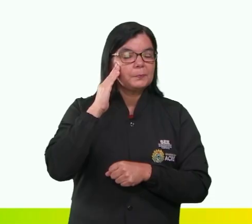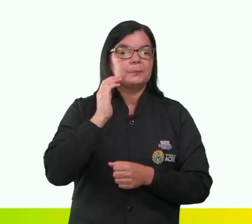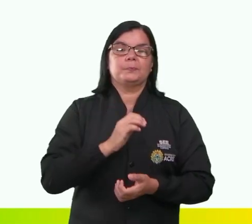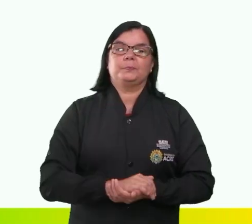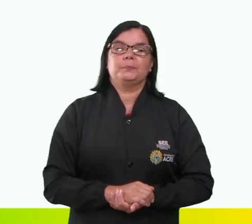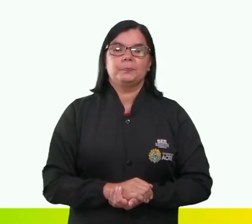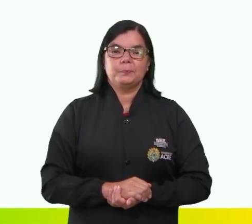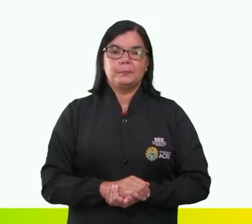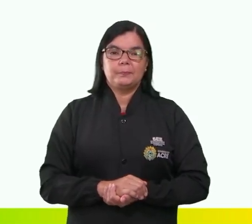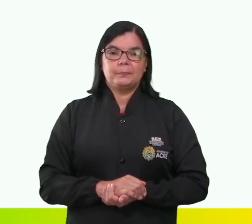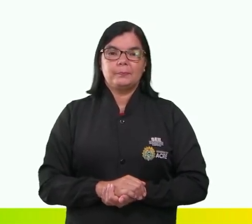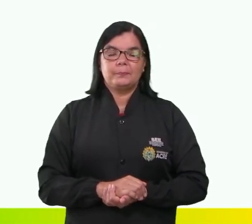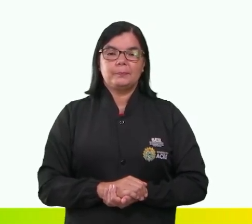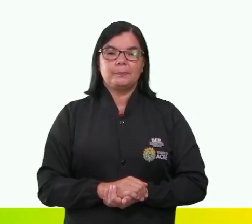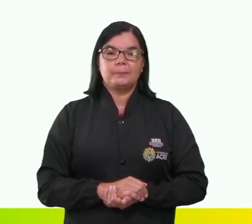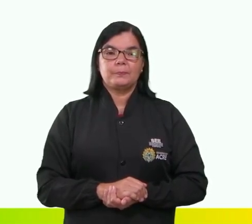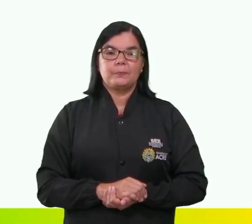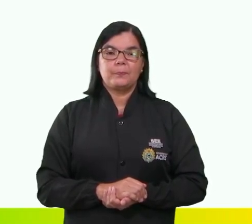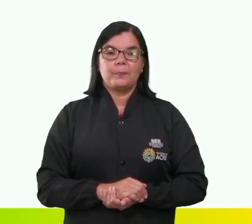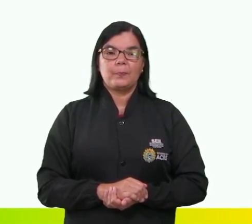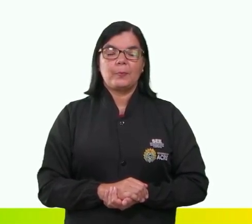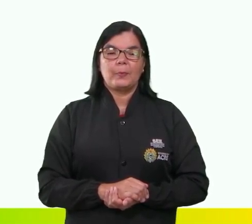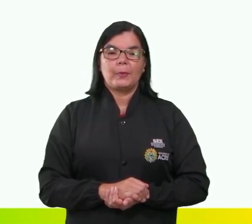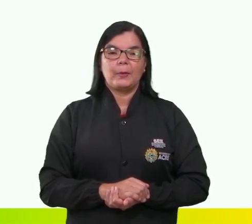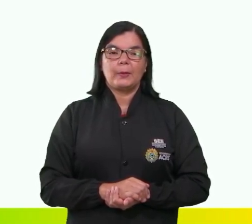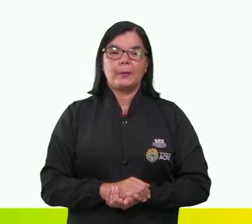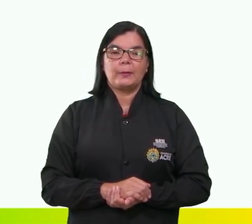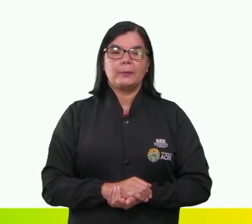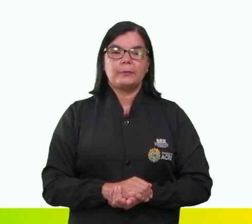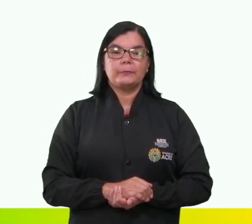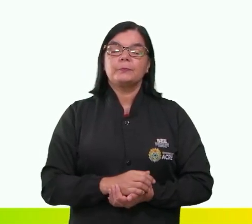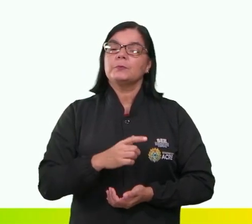Vamos lá, avançando,